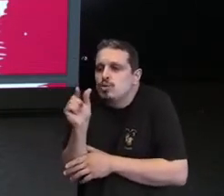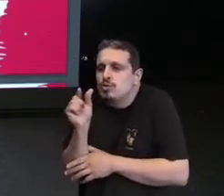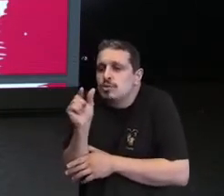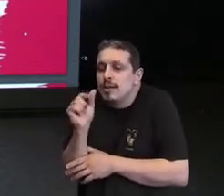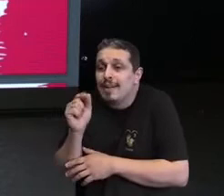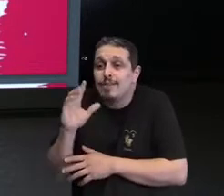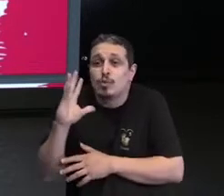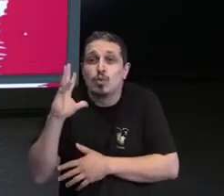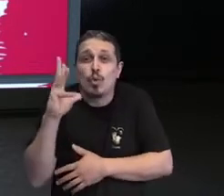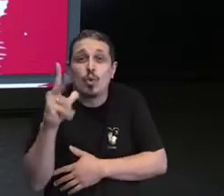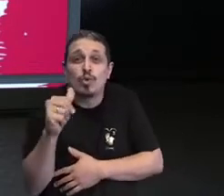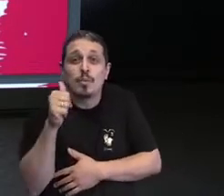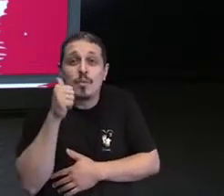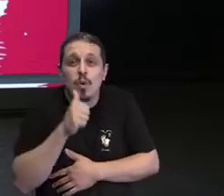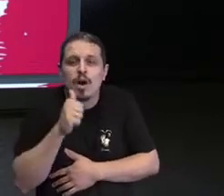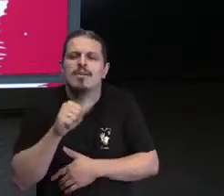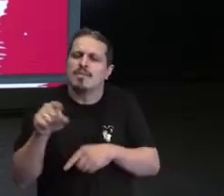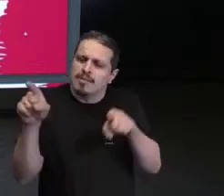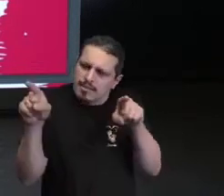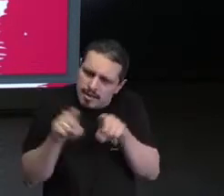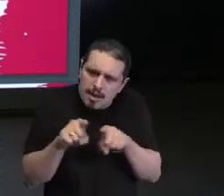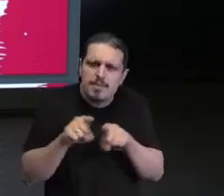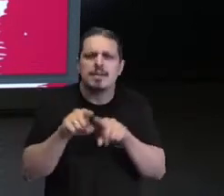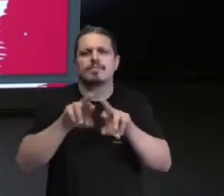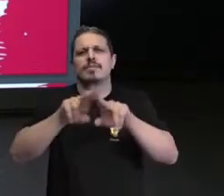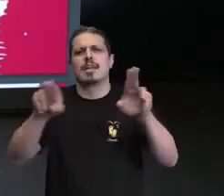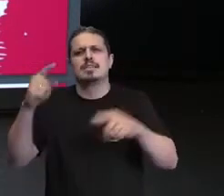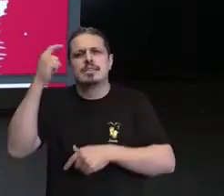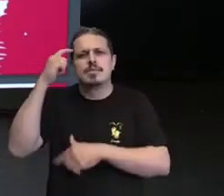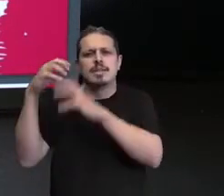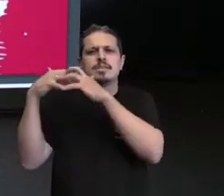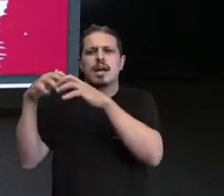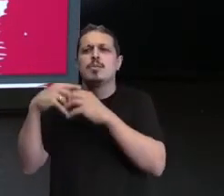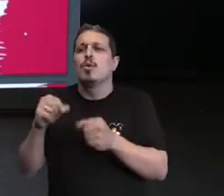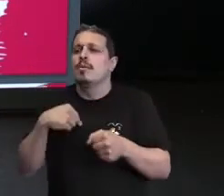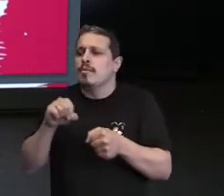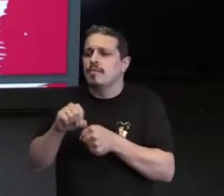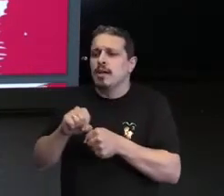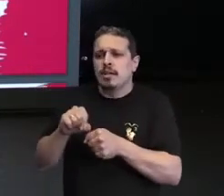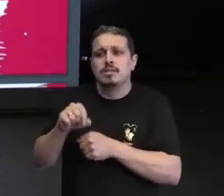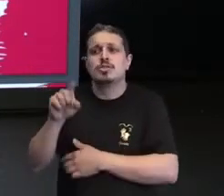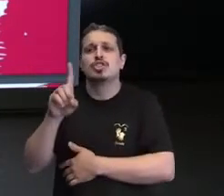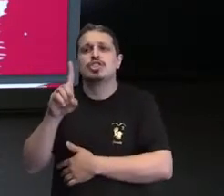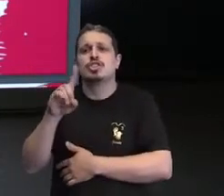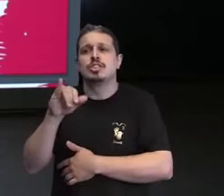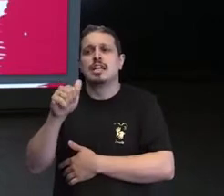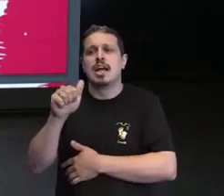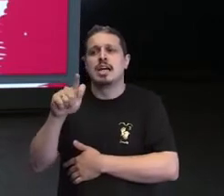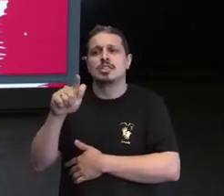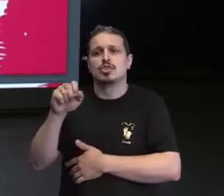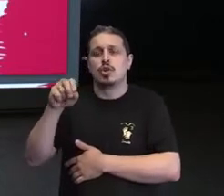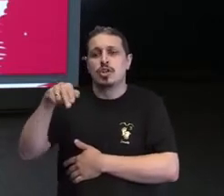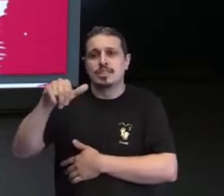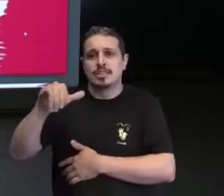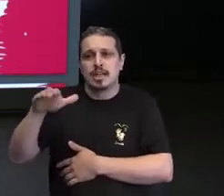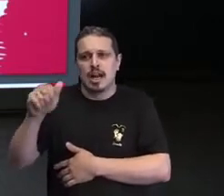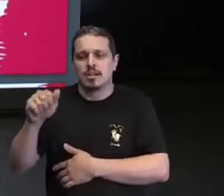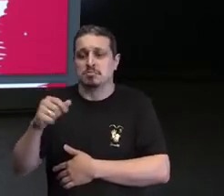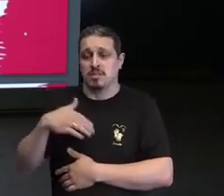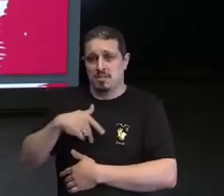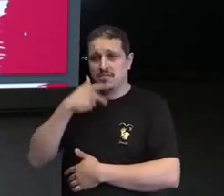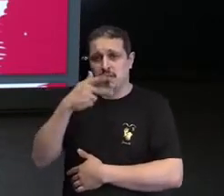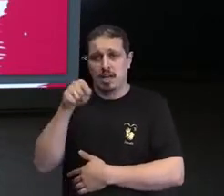neurodivergentes que não de fato nenhum são acessadas são diagnosticadas e ela tem que passar por processo de autodeclaração